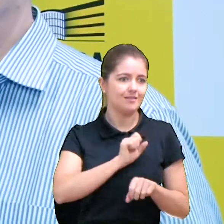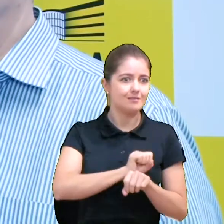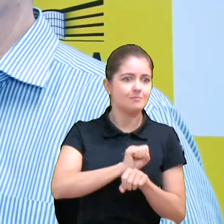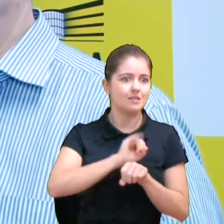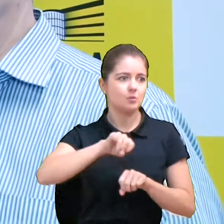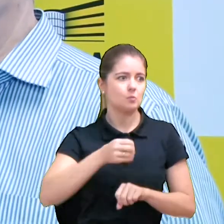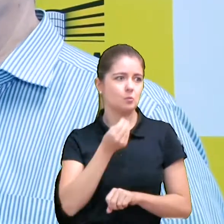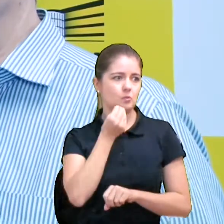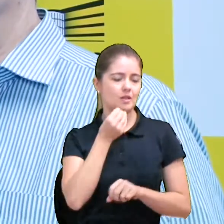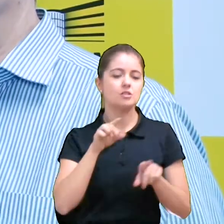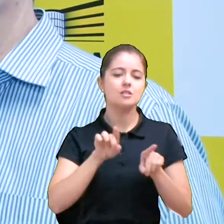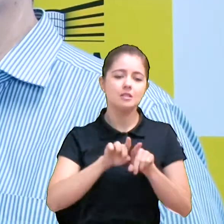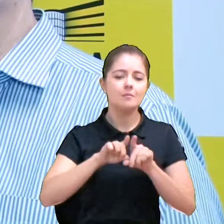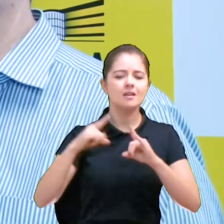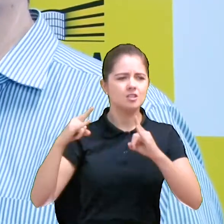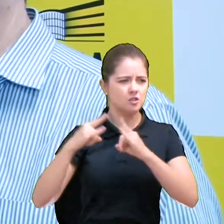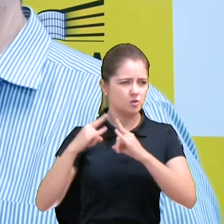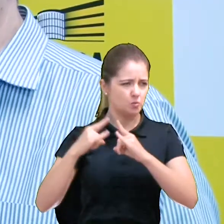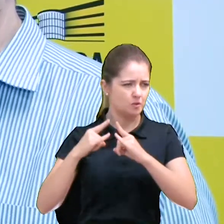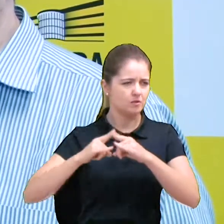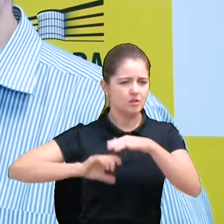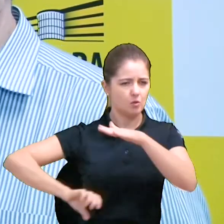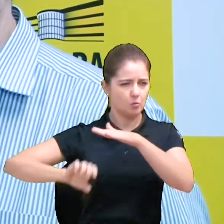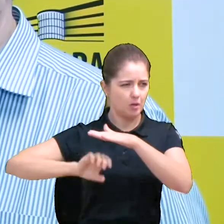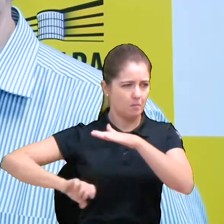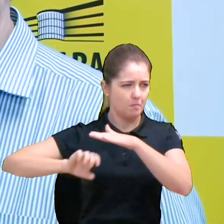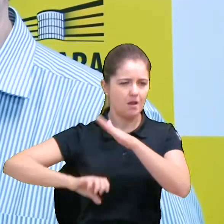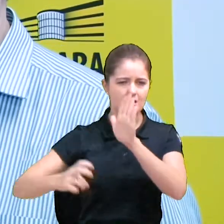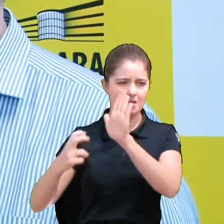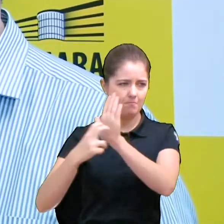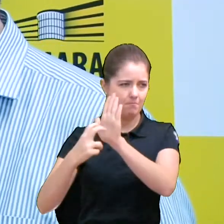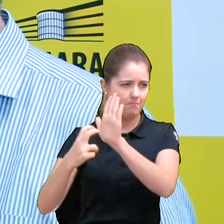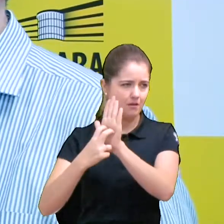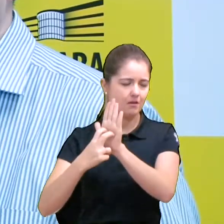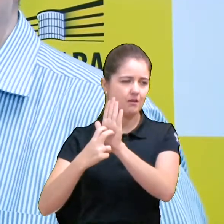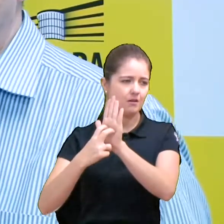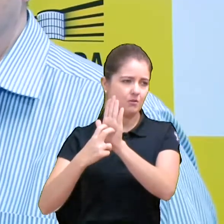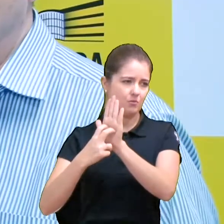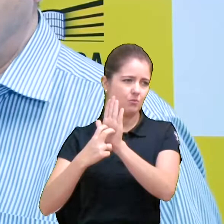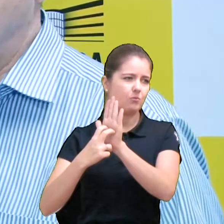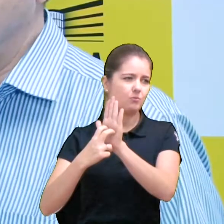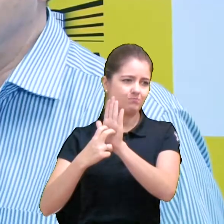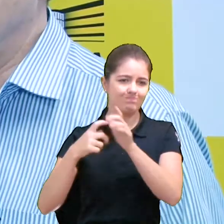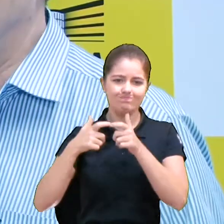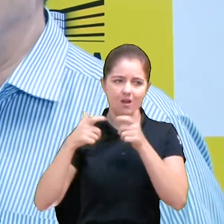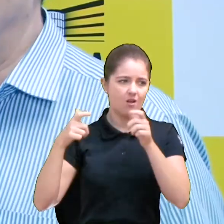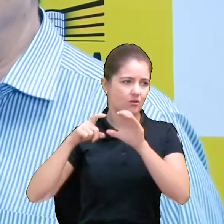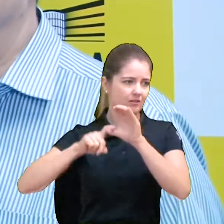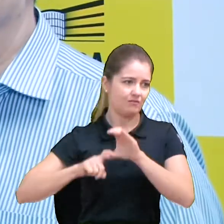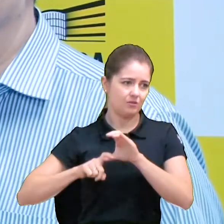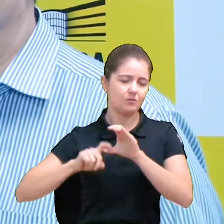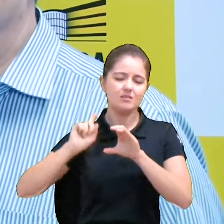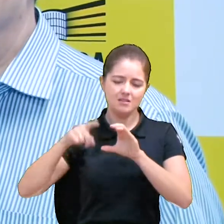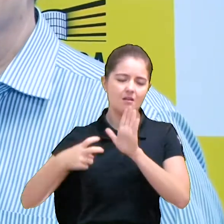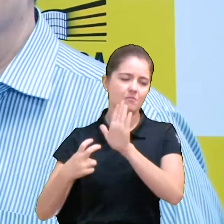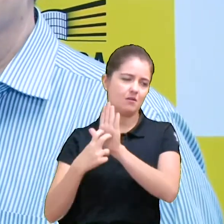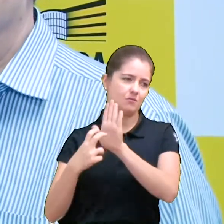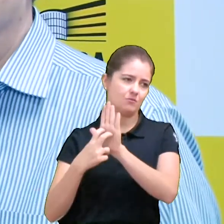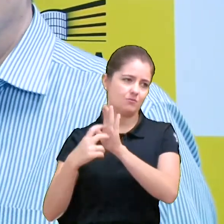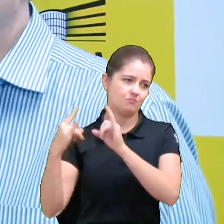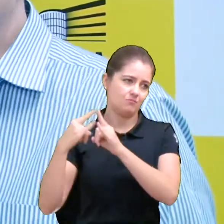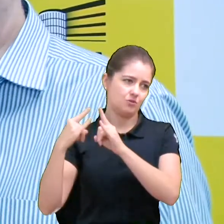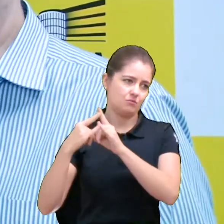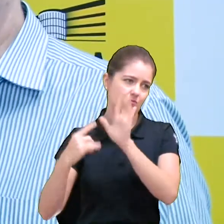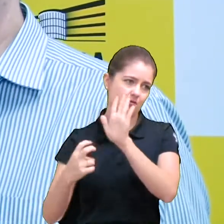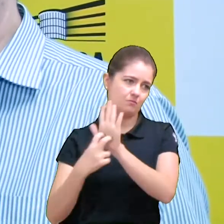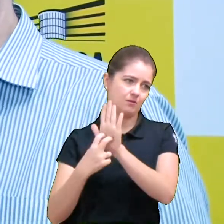grandes instituições que estão devendo, principalmente as bancárias, né? Os grandes devedores do município são agências bancárias. E